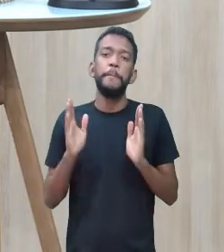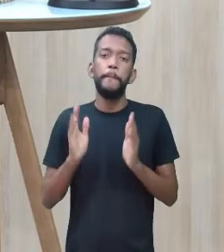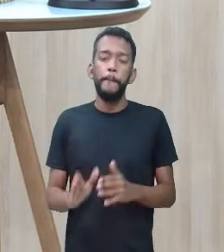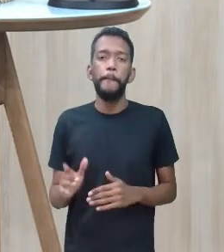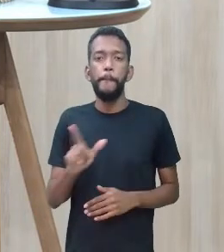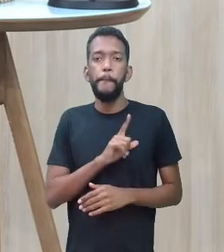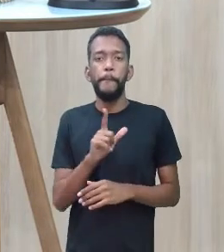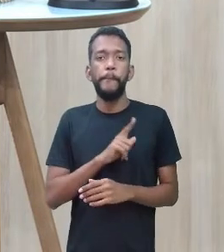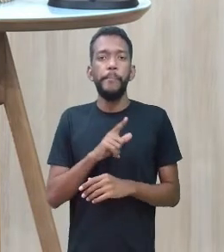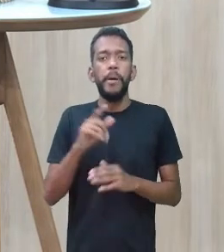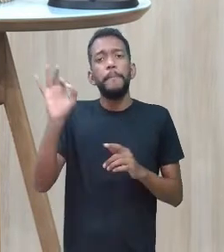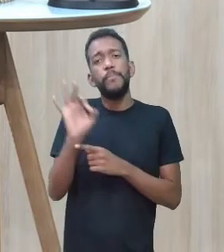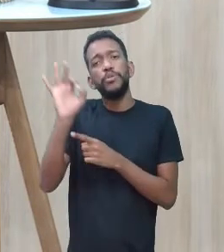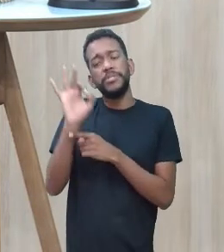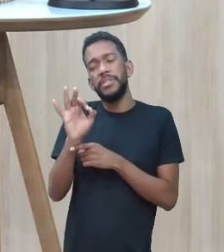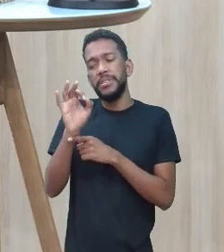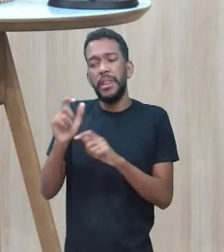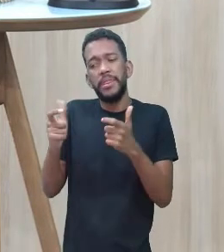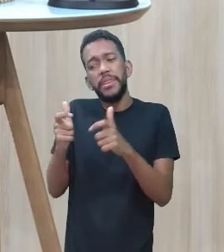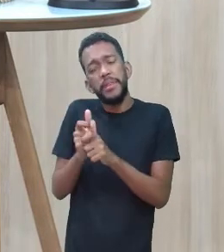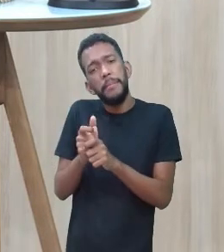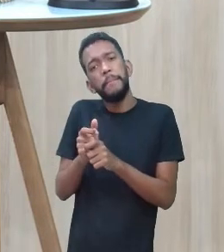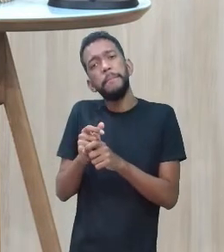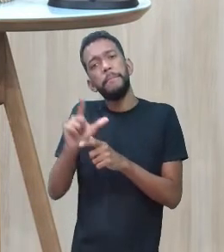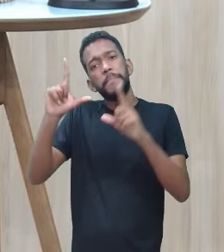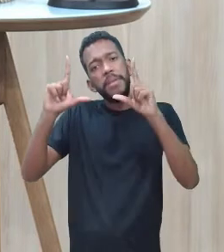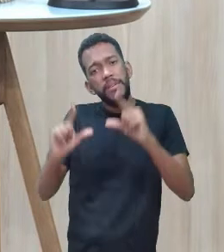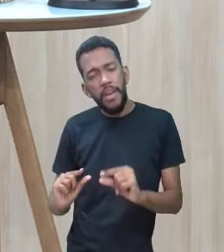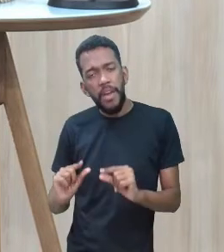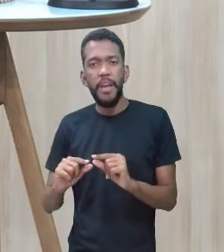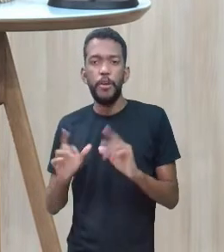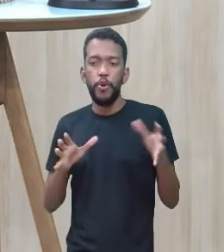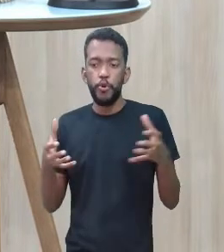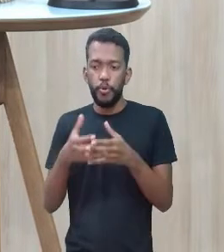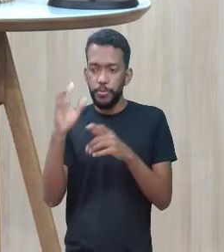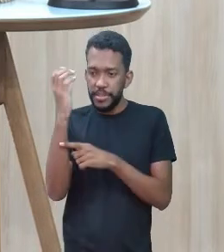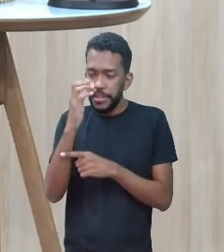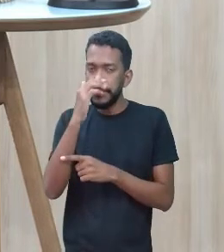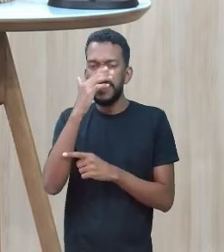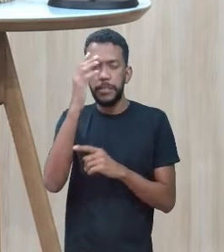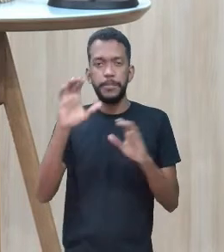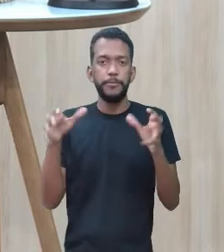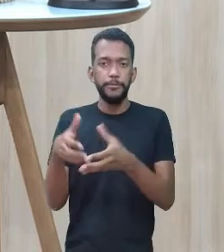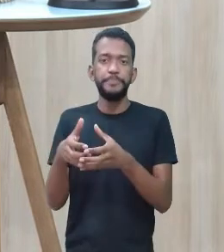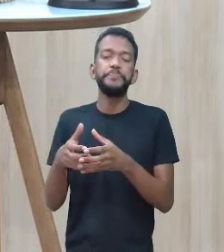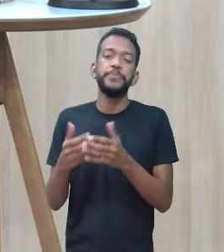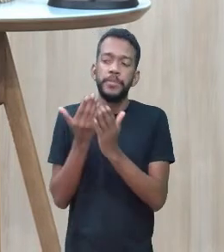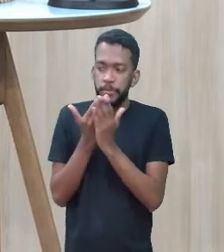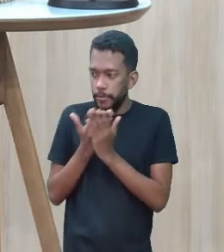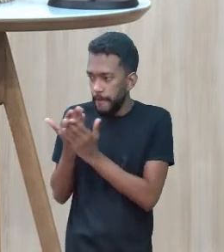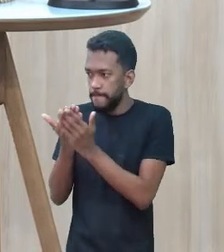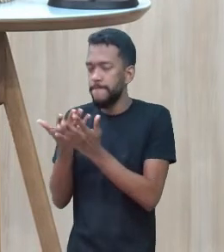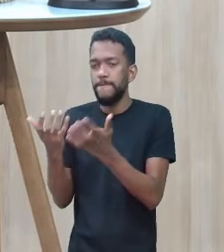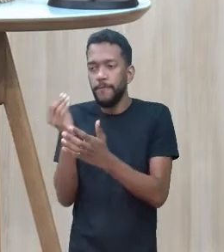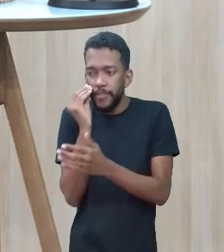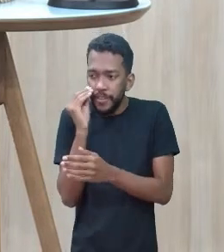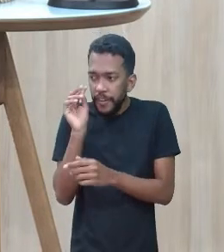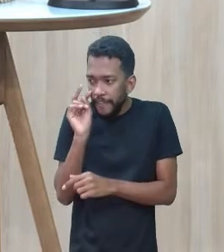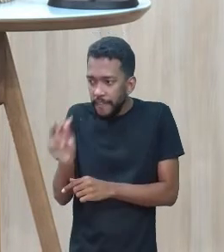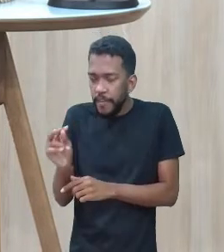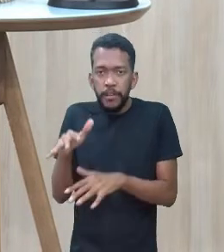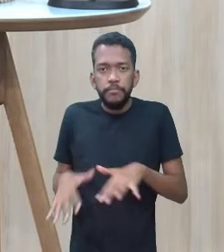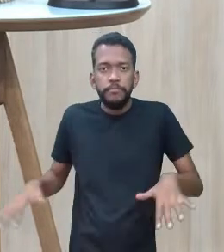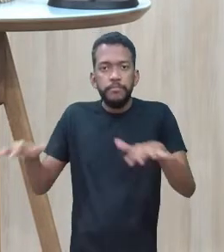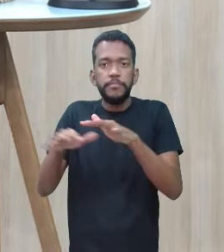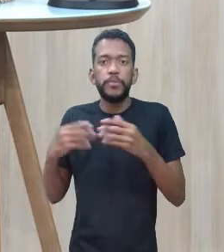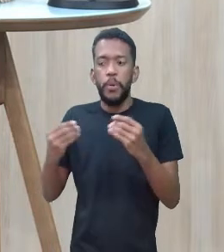vamos dizer assim, um percentual muito pequeno, onde um grupo de cientistas, um grupo de estudiosos, eles estão tentando ver como